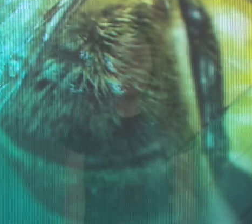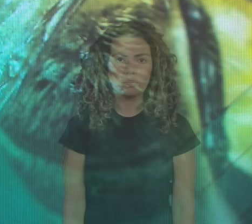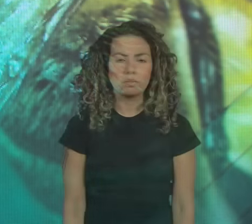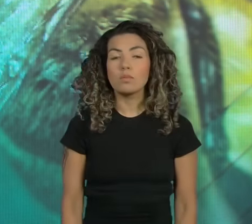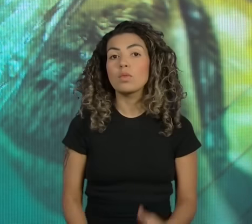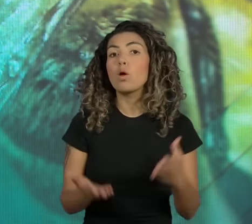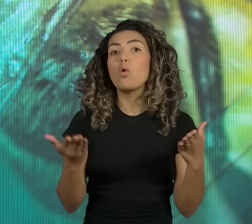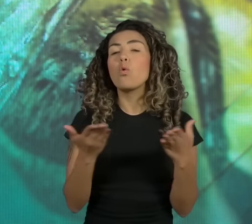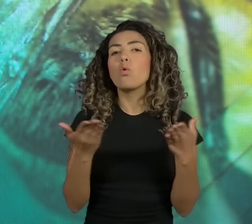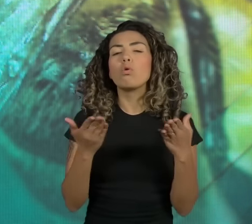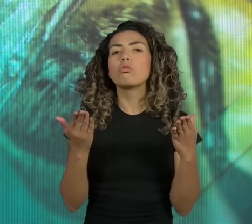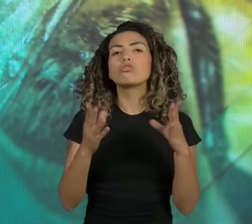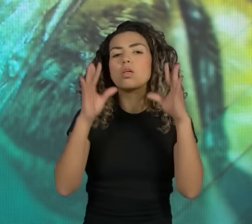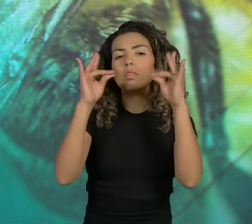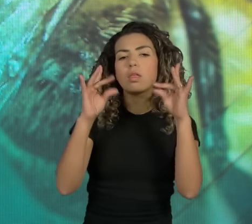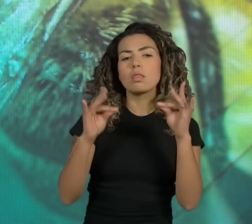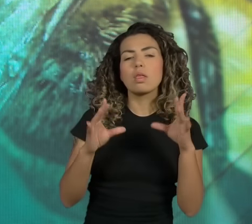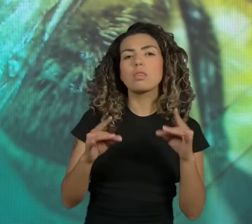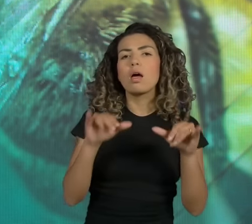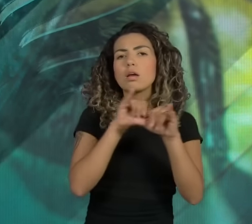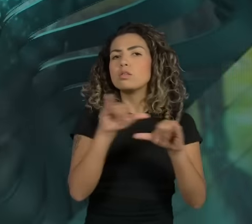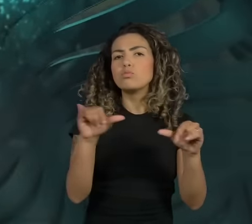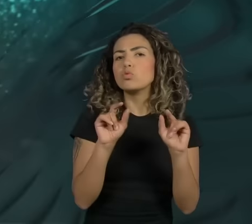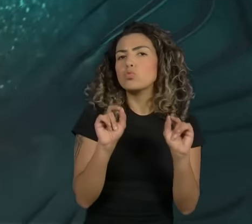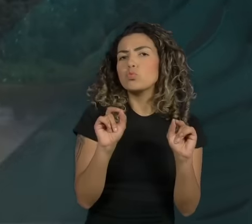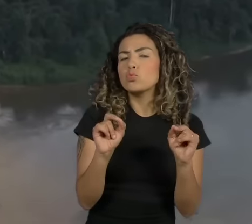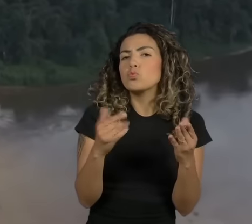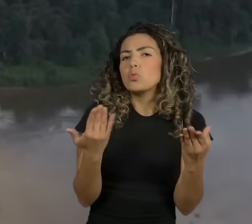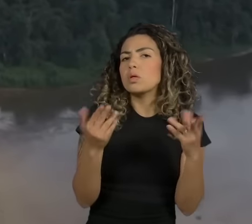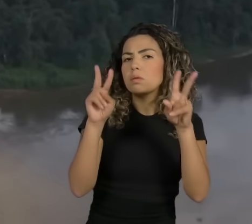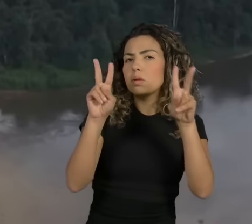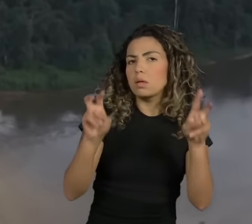Veja os detalhes do programa de hoje.